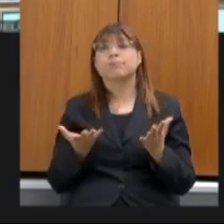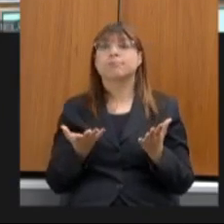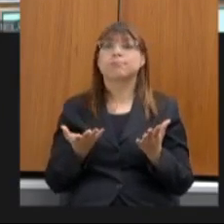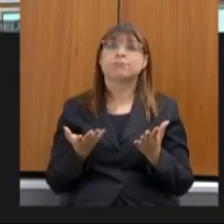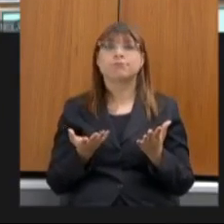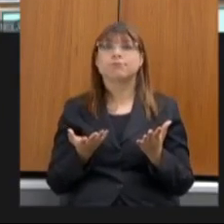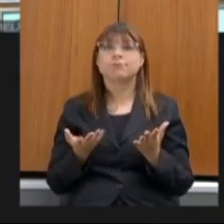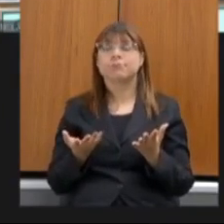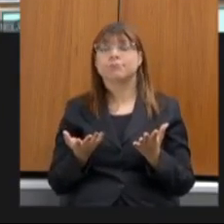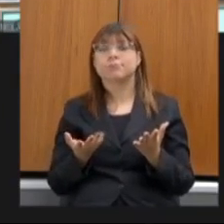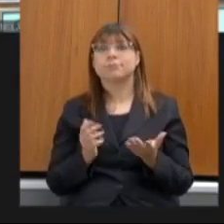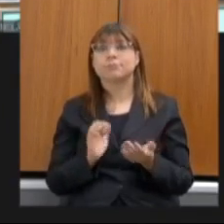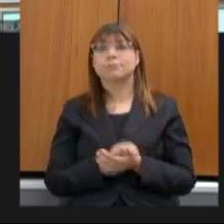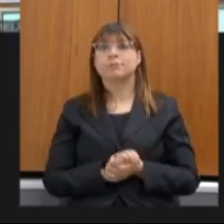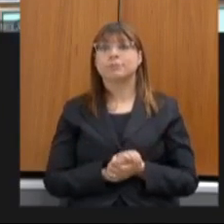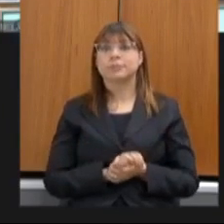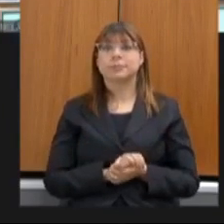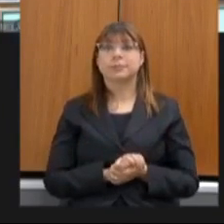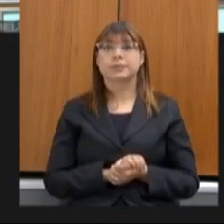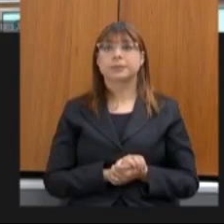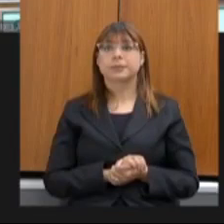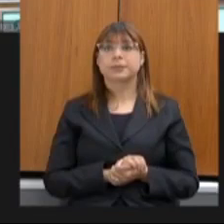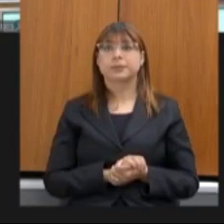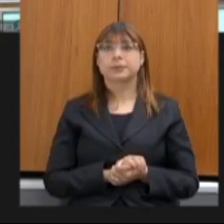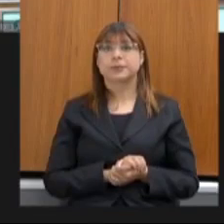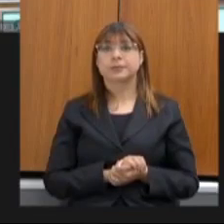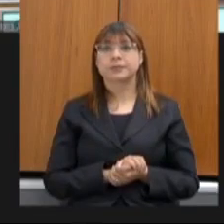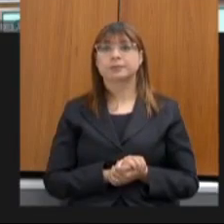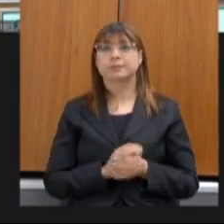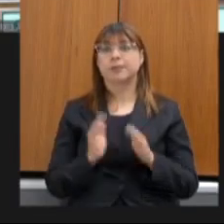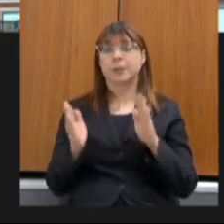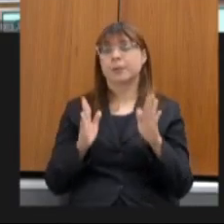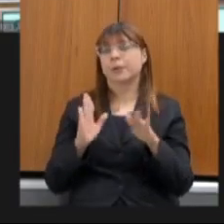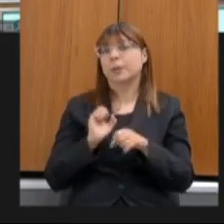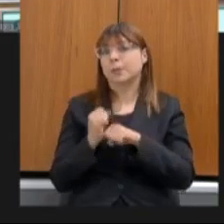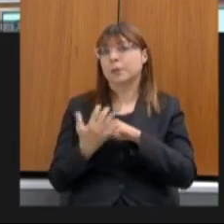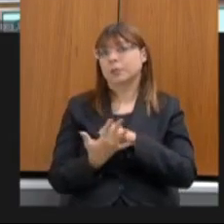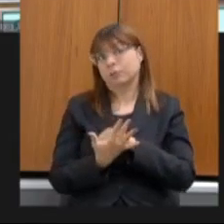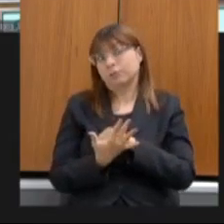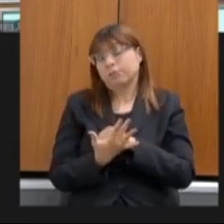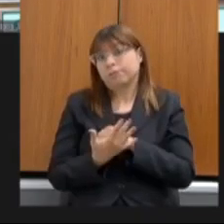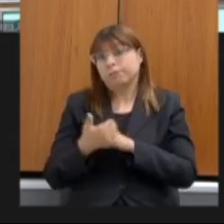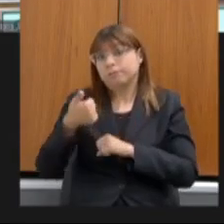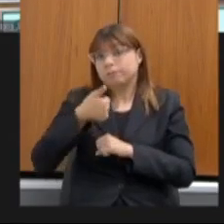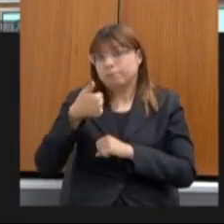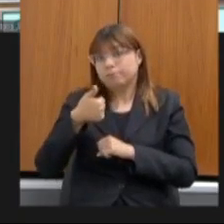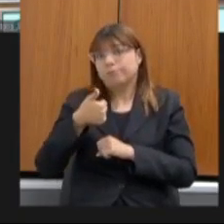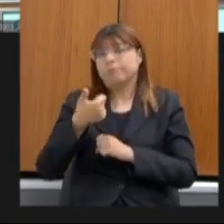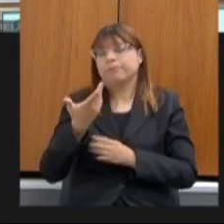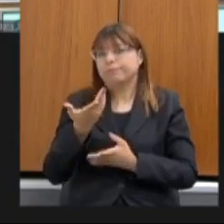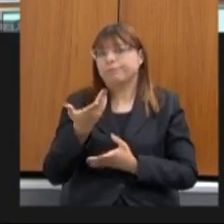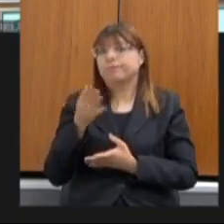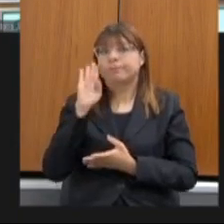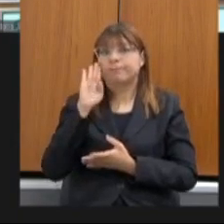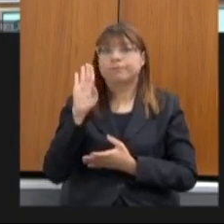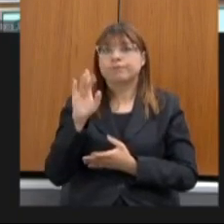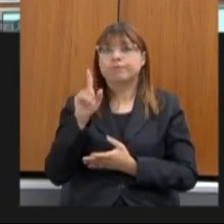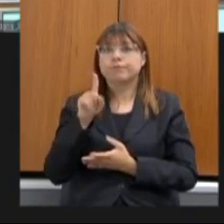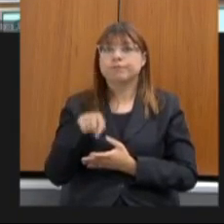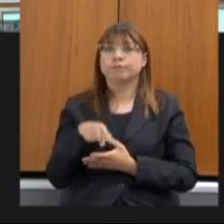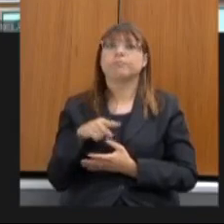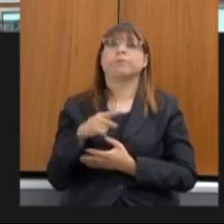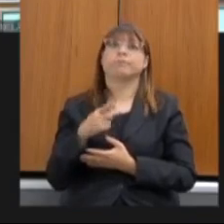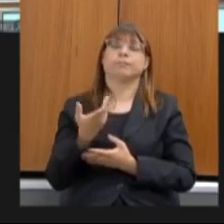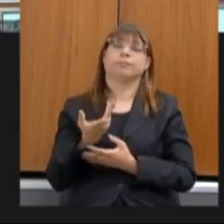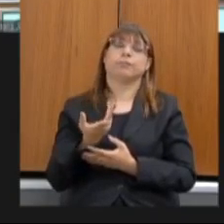é que resposta com anemia né primeiramente a priorização de fornecimento para